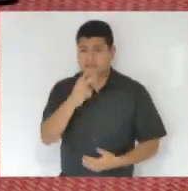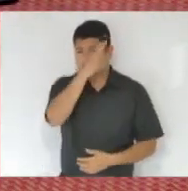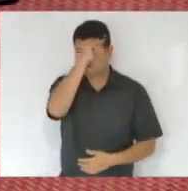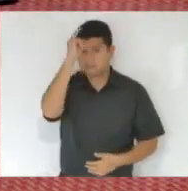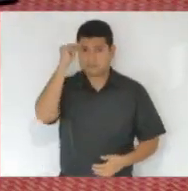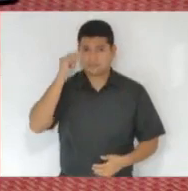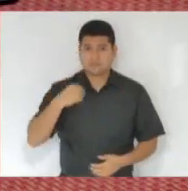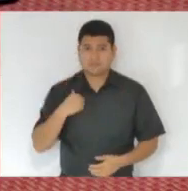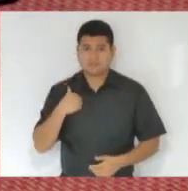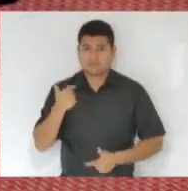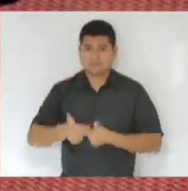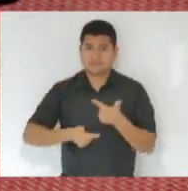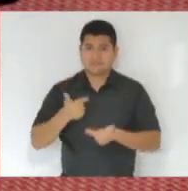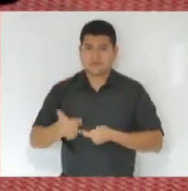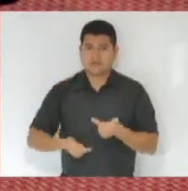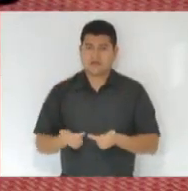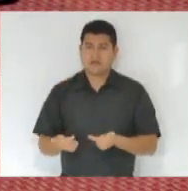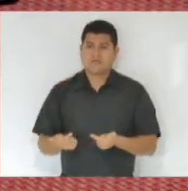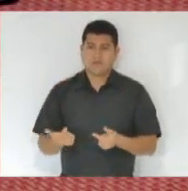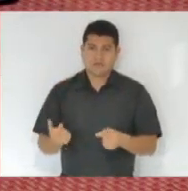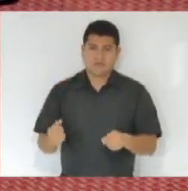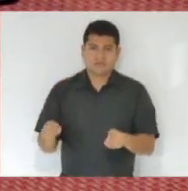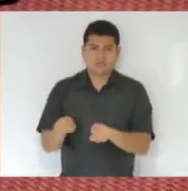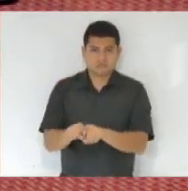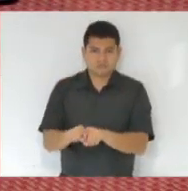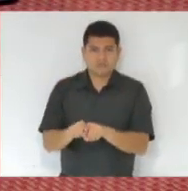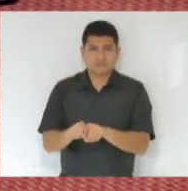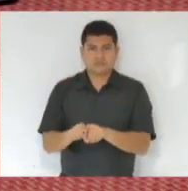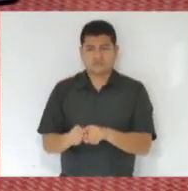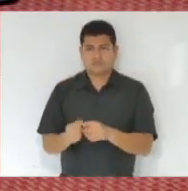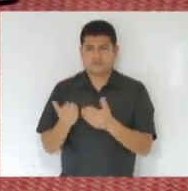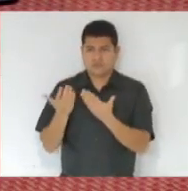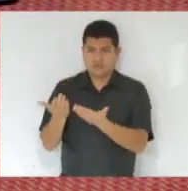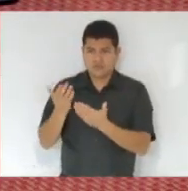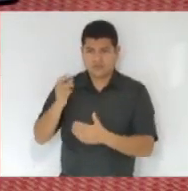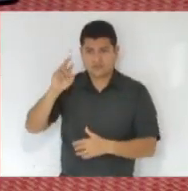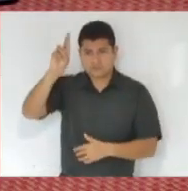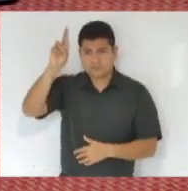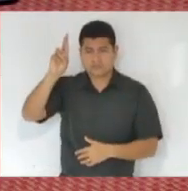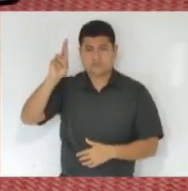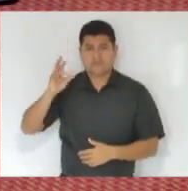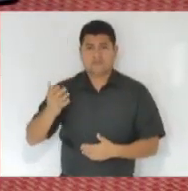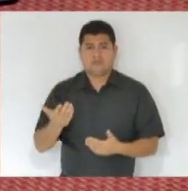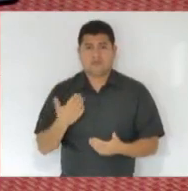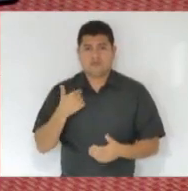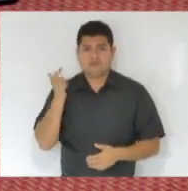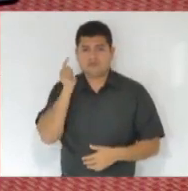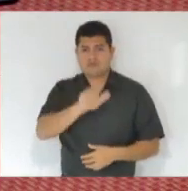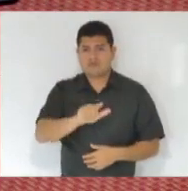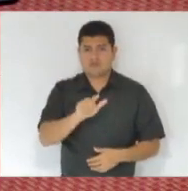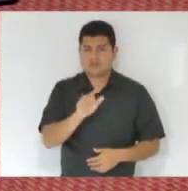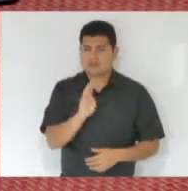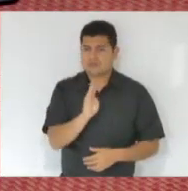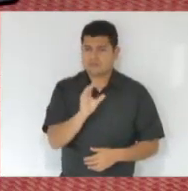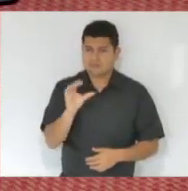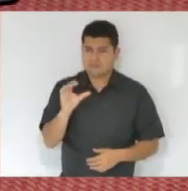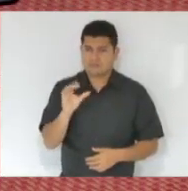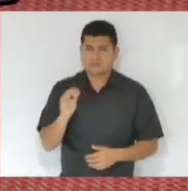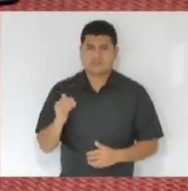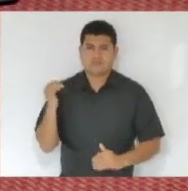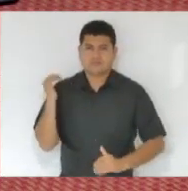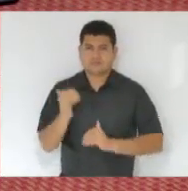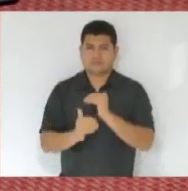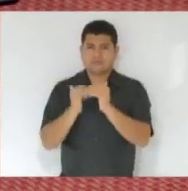com um trabalho conjunto lá, capitaneado por Vossa Excelência, se conseguiu levar Balneário Camboriú a um